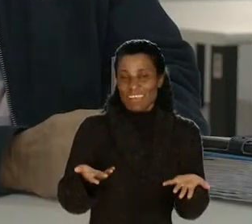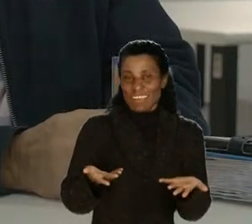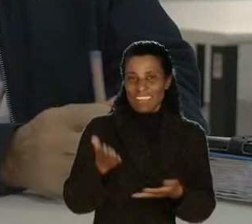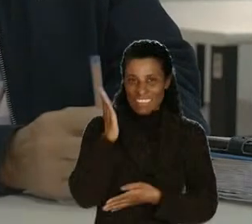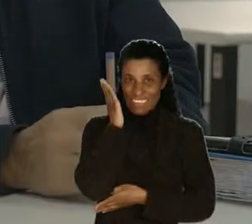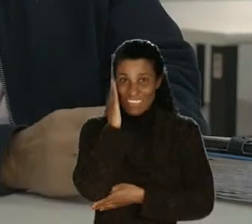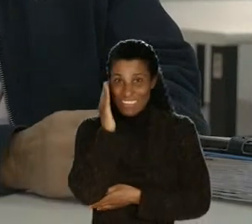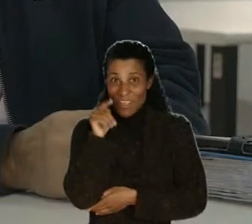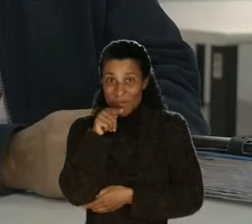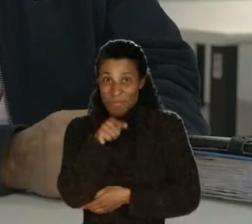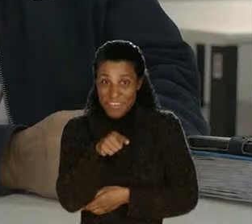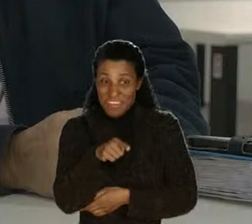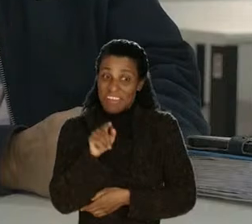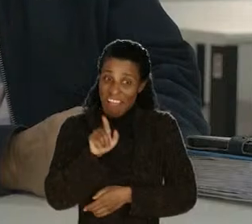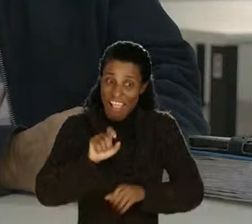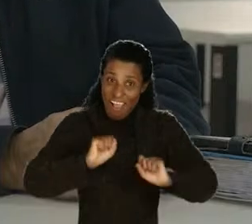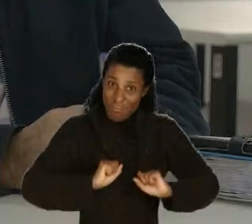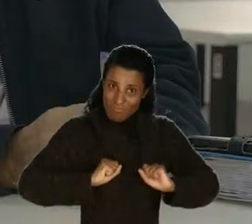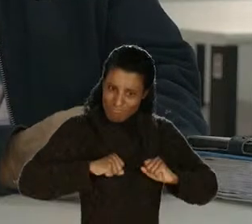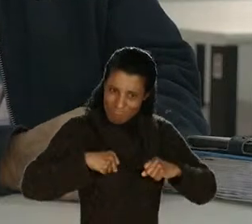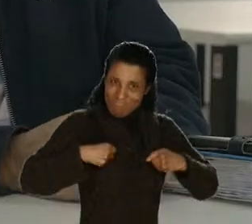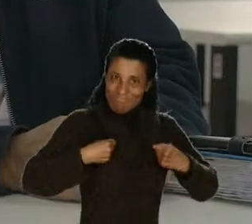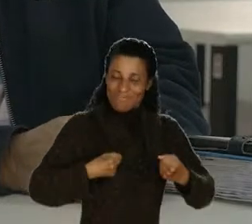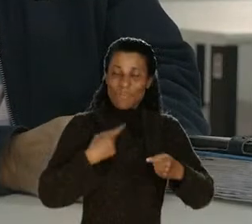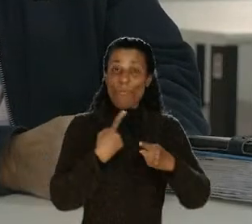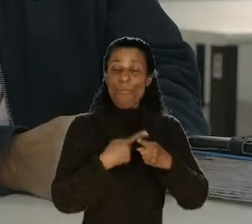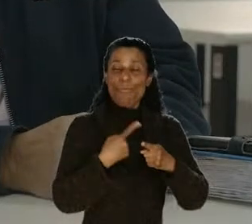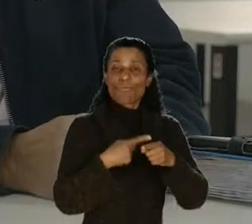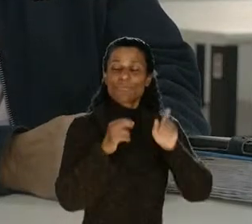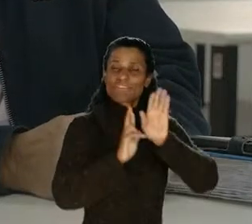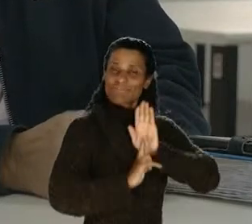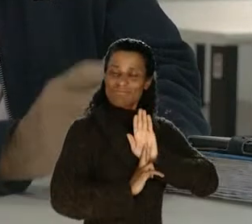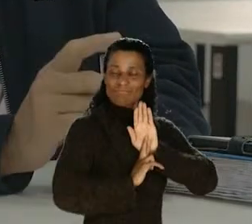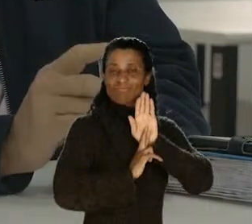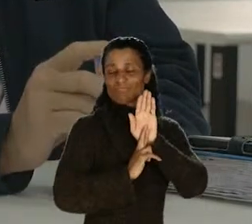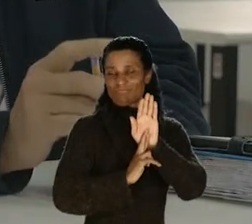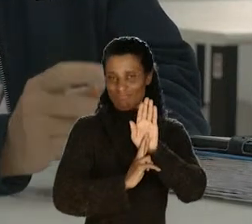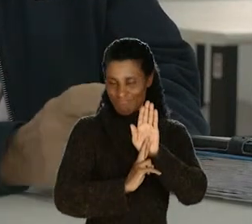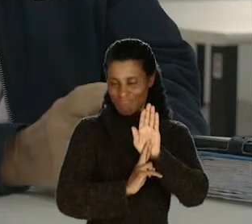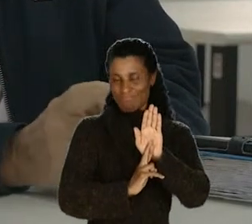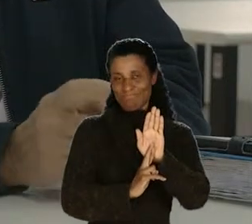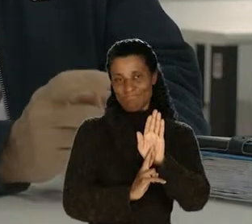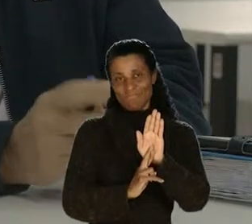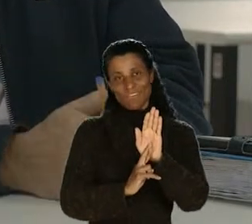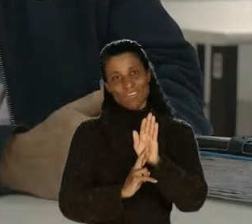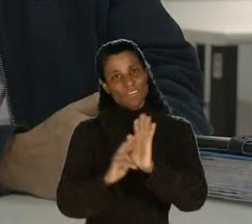quero assinalar que o Andrew é o nosso alto defensor. Ele representa